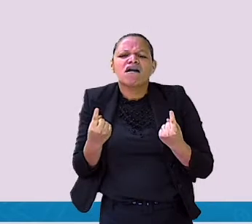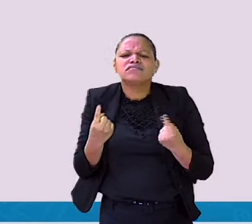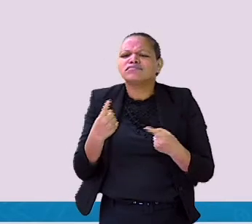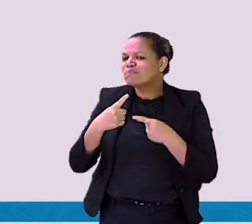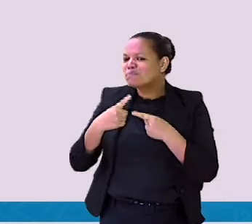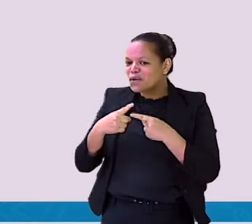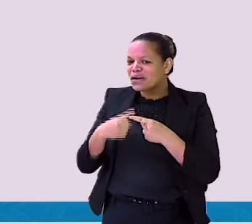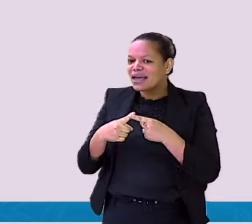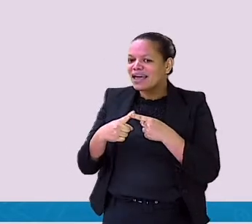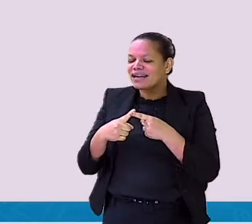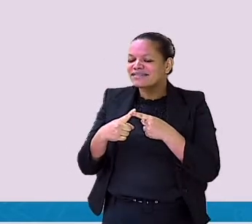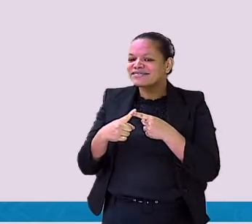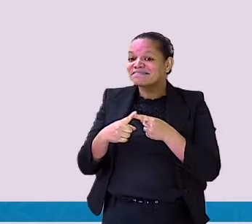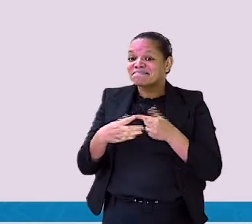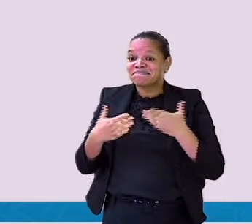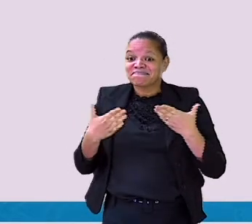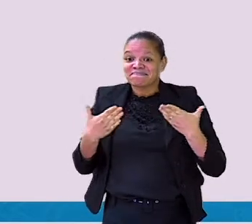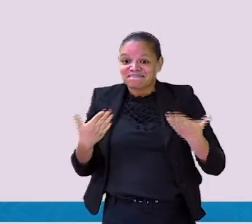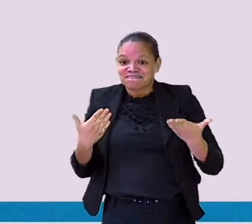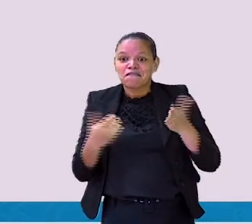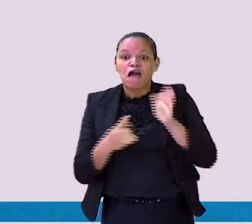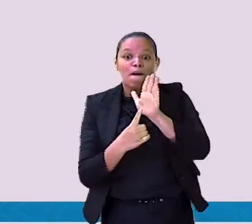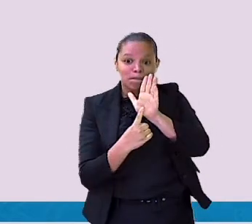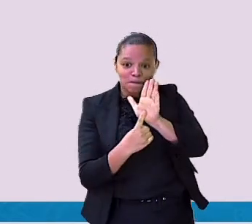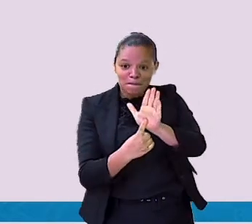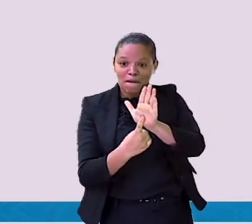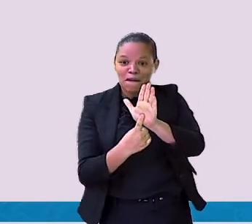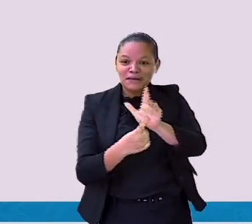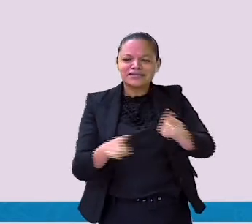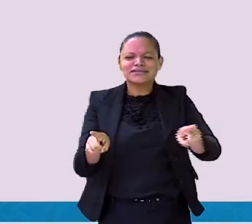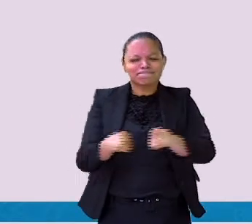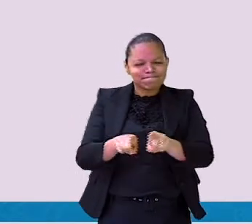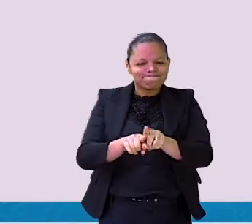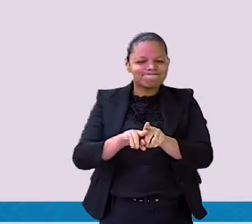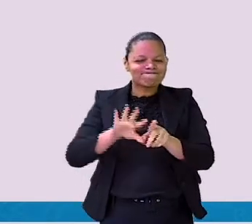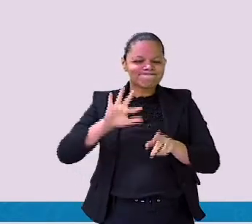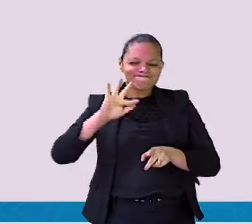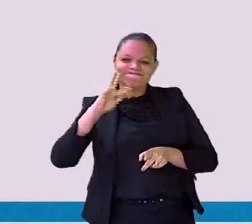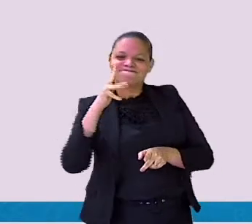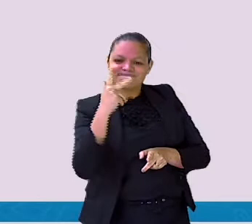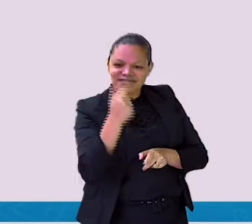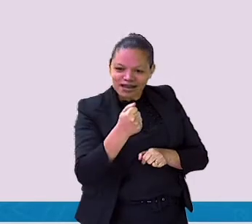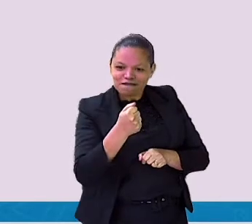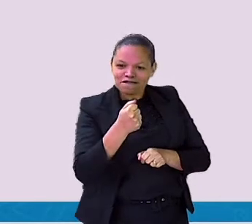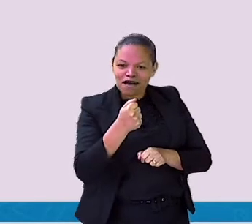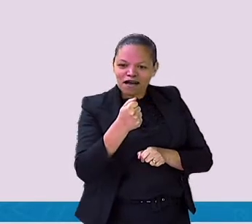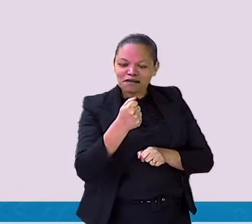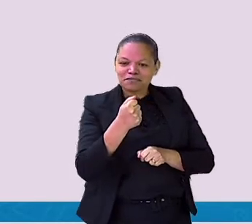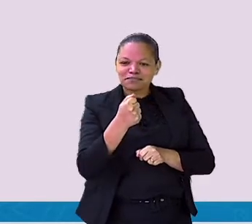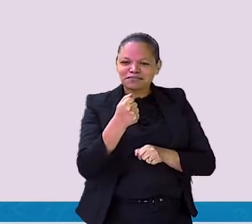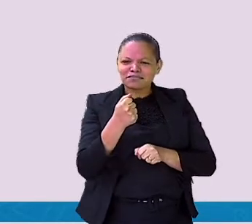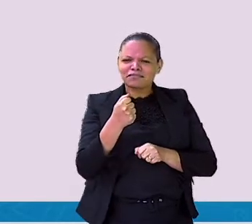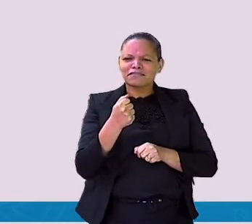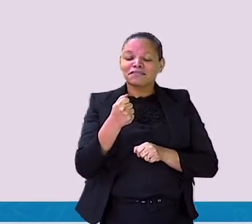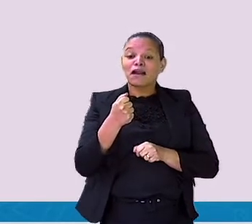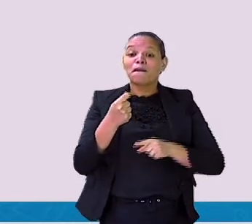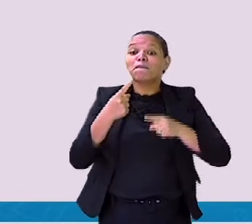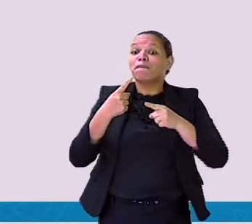nossa fábula também fala, não fala? Então, ó, era a Dona Corujinha que era a professora. Mas ela era professora por